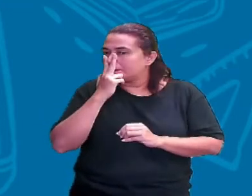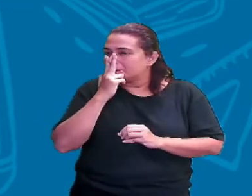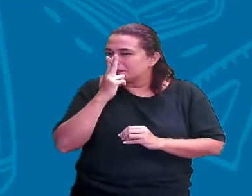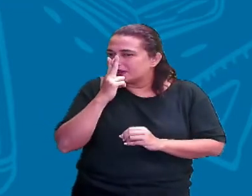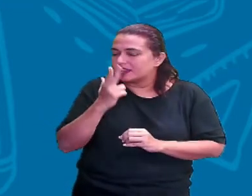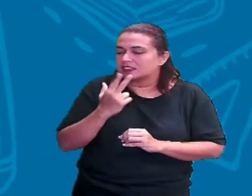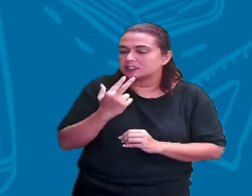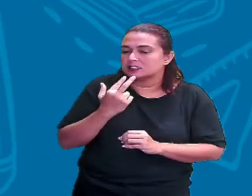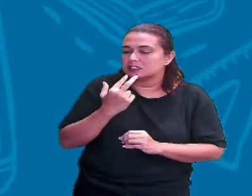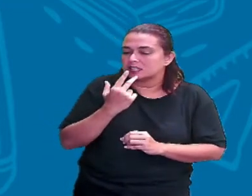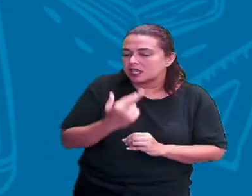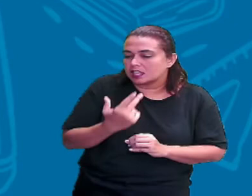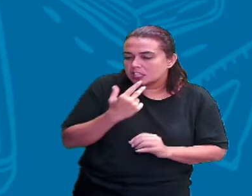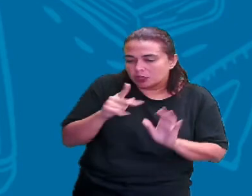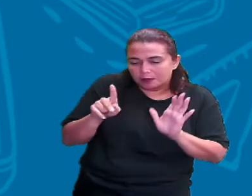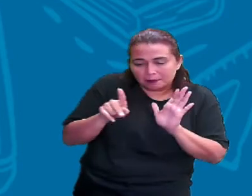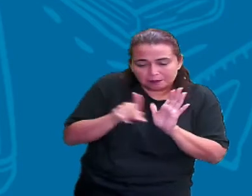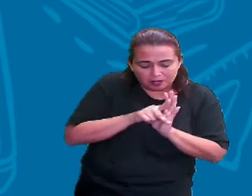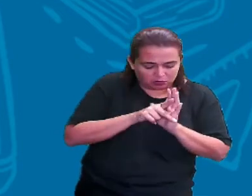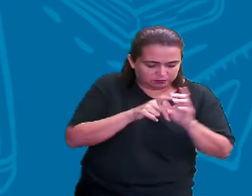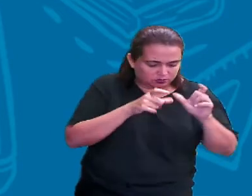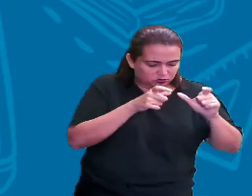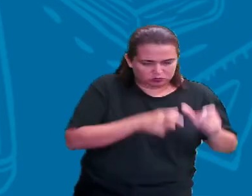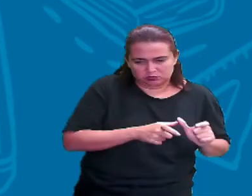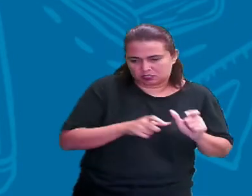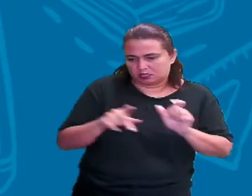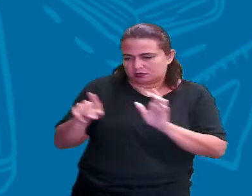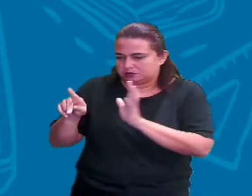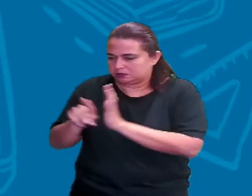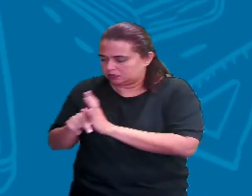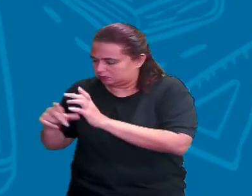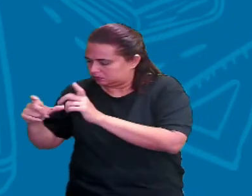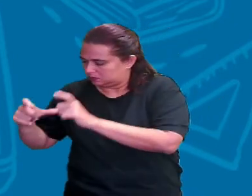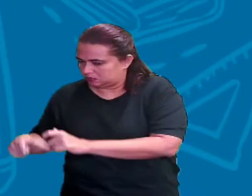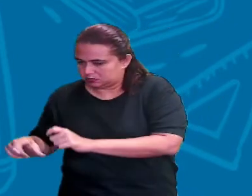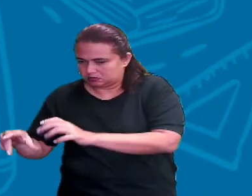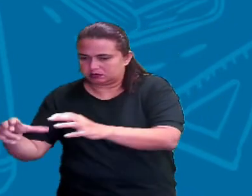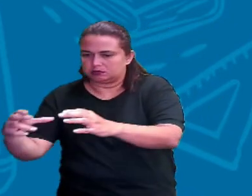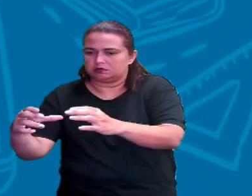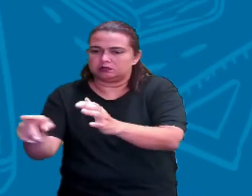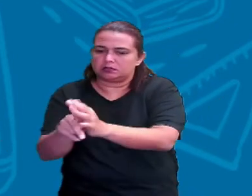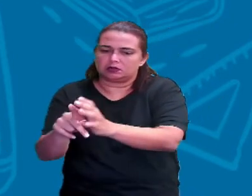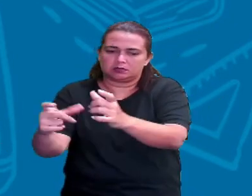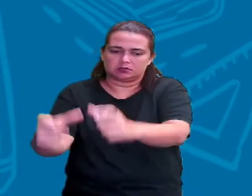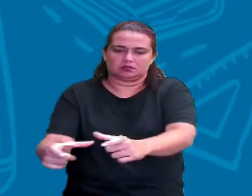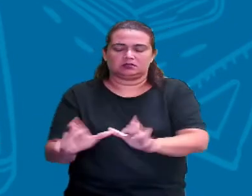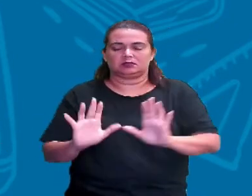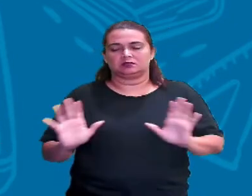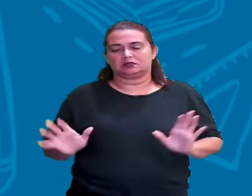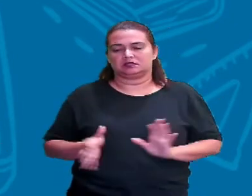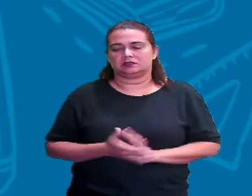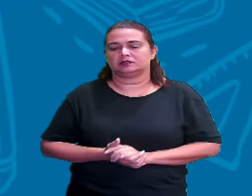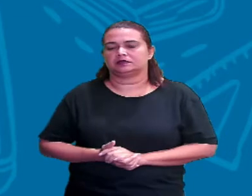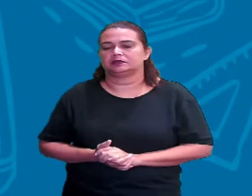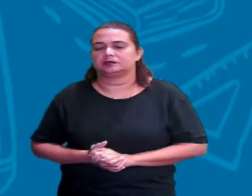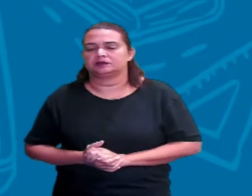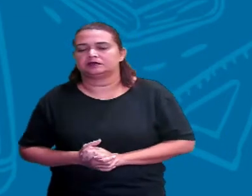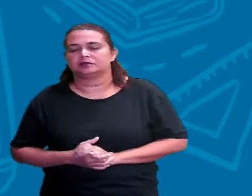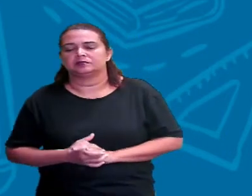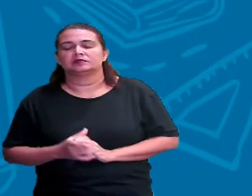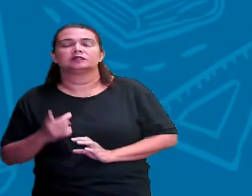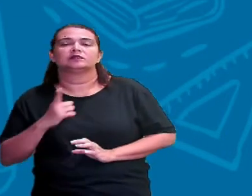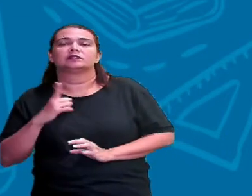Muito próprio, muito característico de determinado lugar. E aí, numa brincadeira aqui, existe